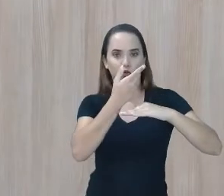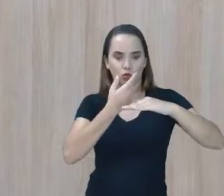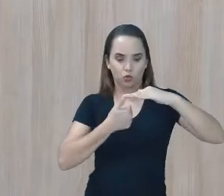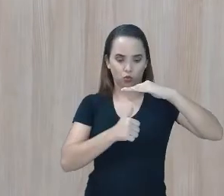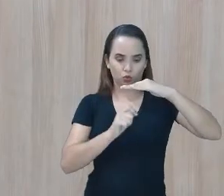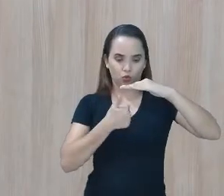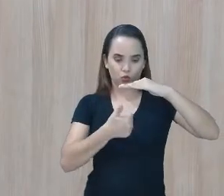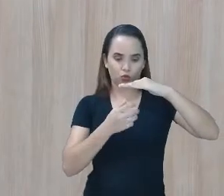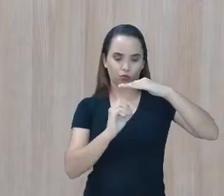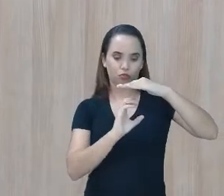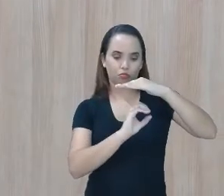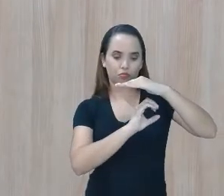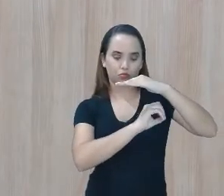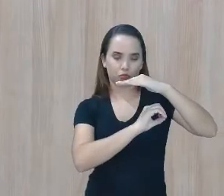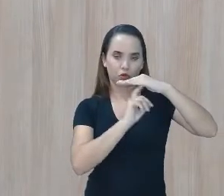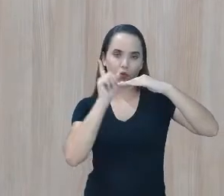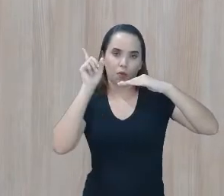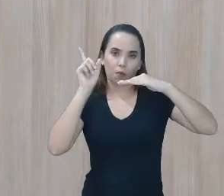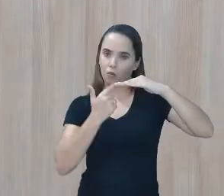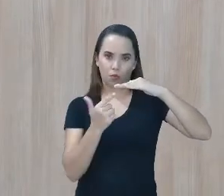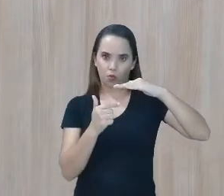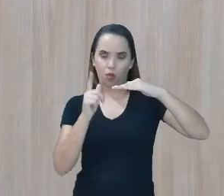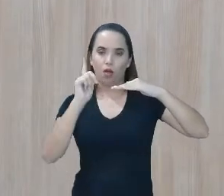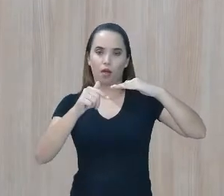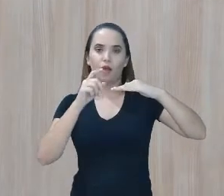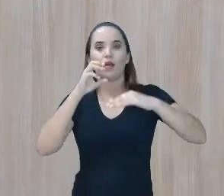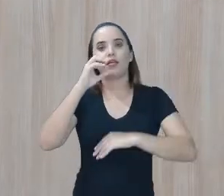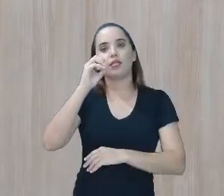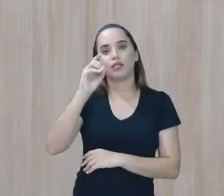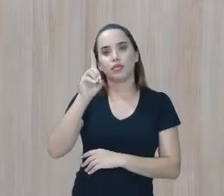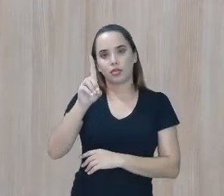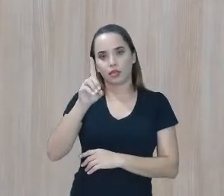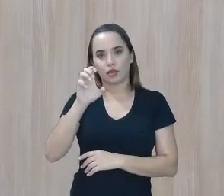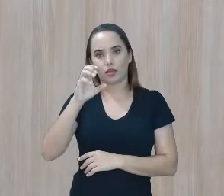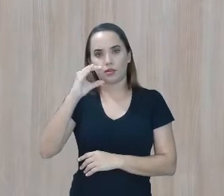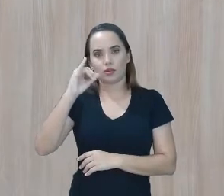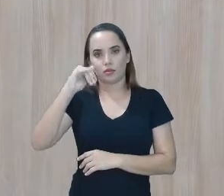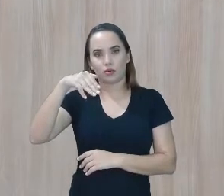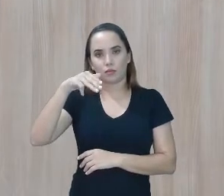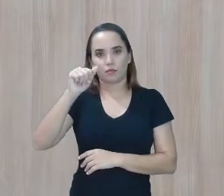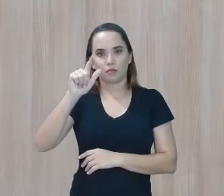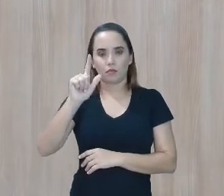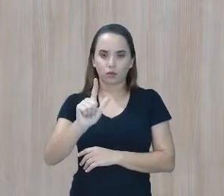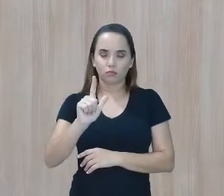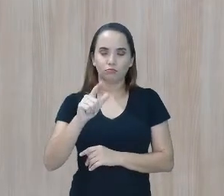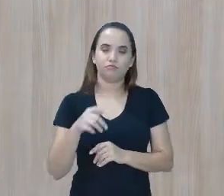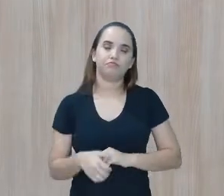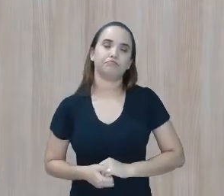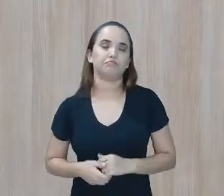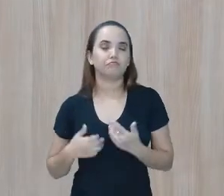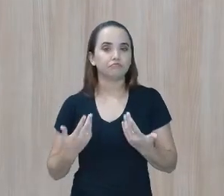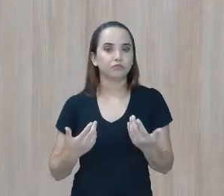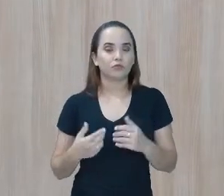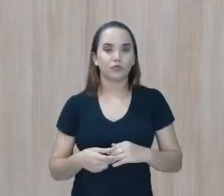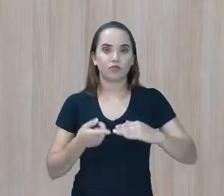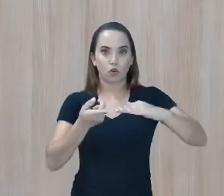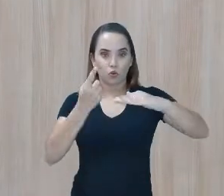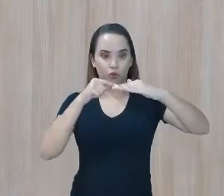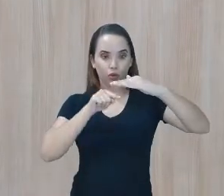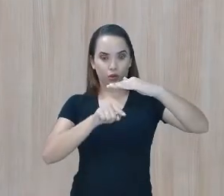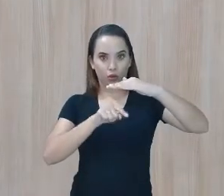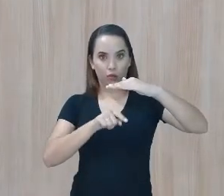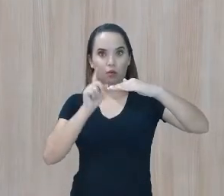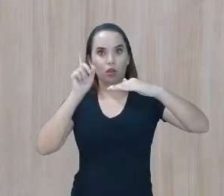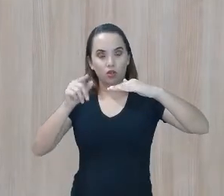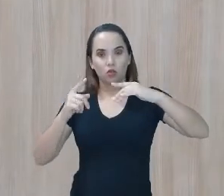uma fração ordinária, ela é chamada uma fração decimal. Então, toda vez que você tiver uma fração em que o número de baixo, o denominador,